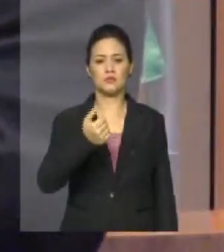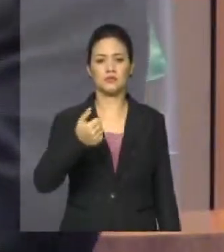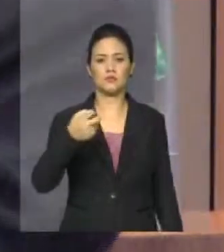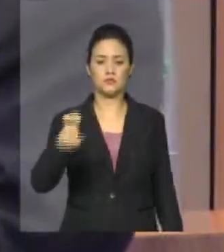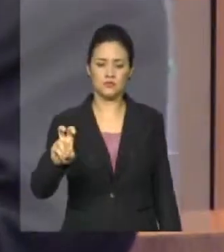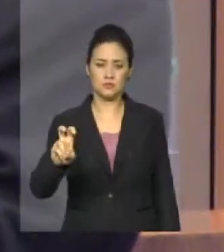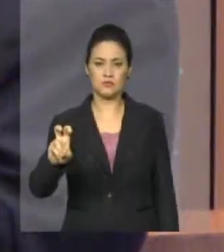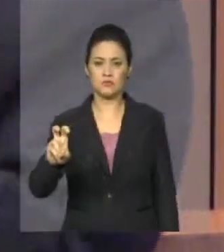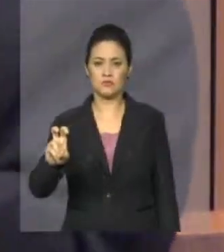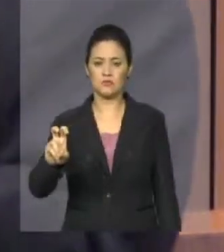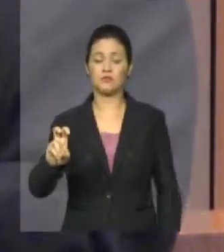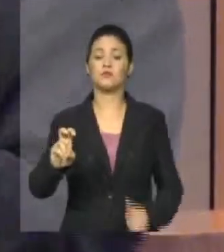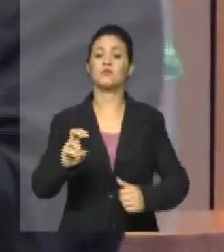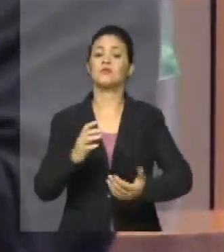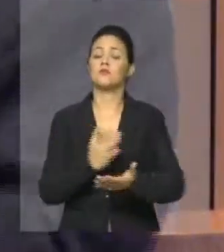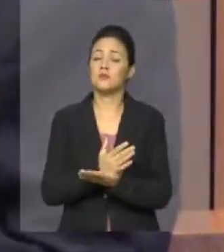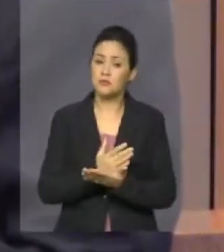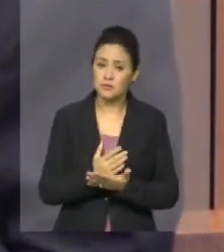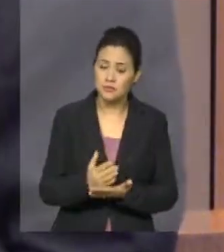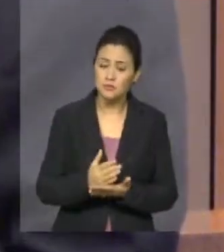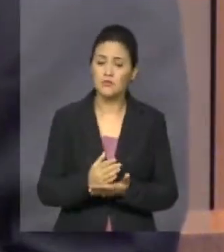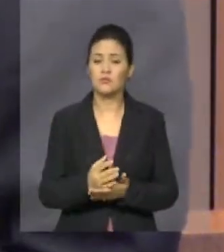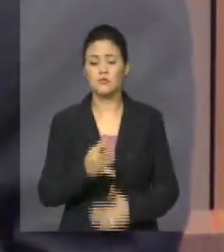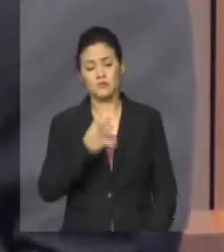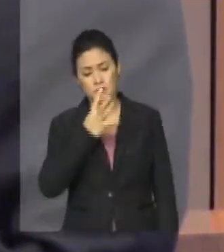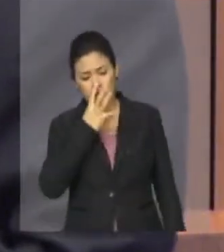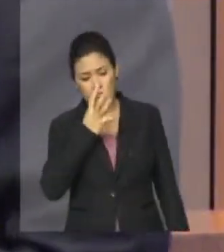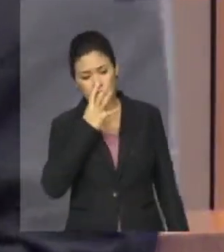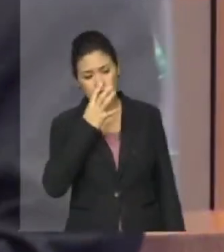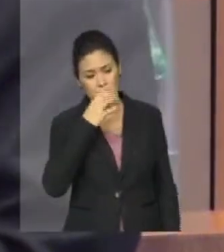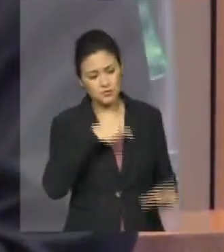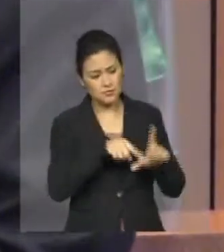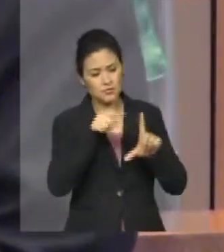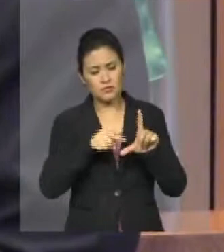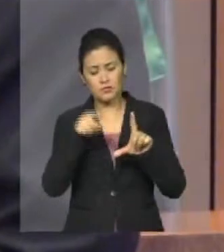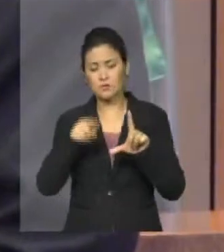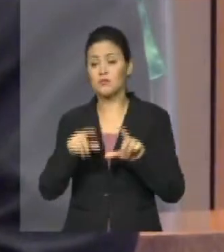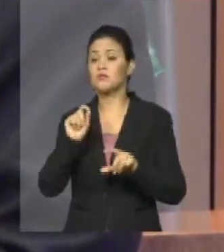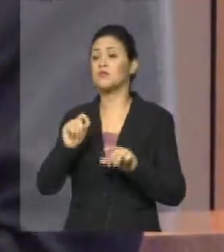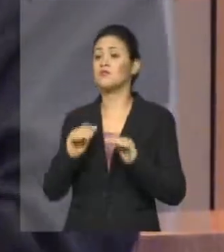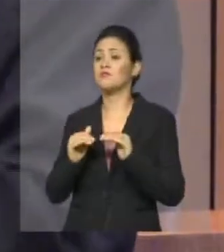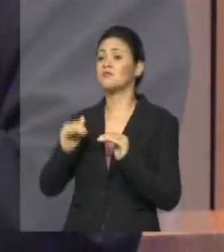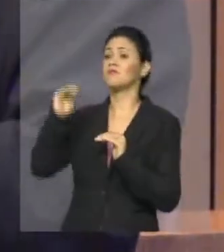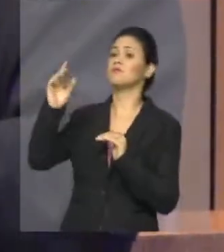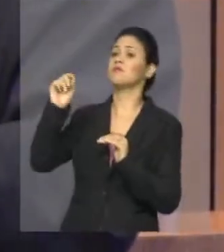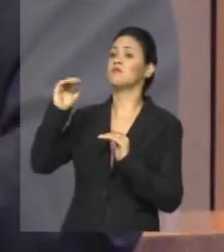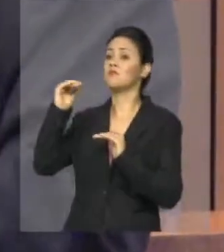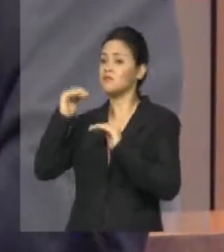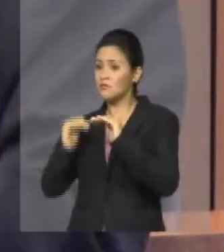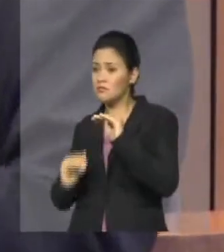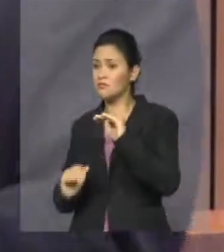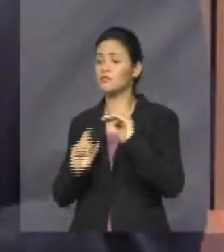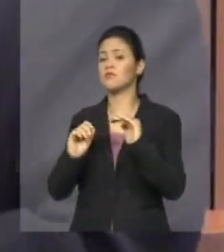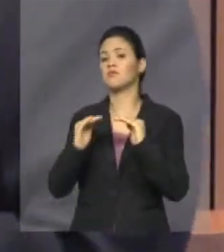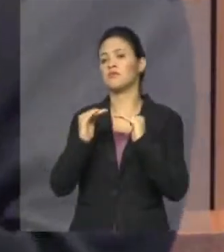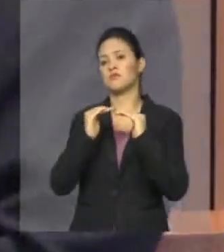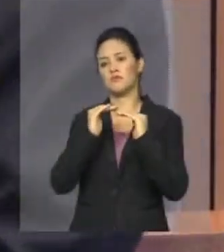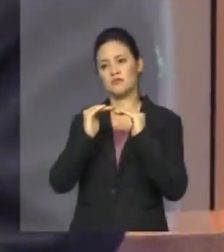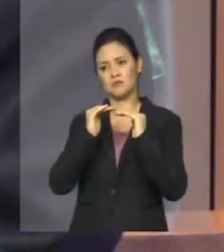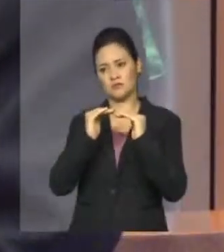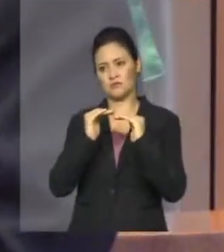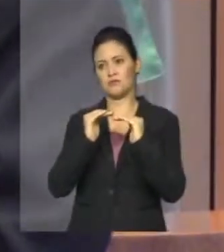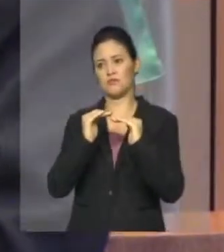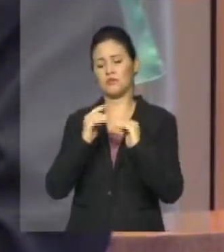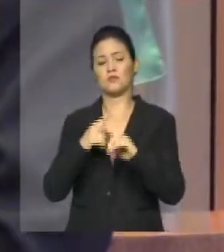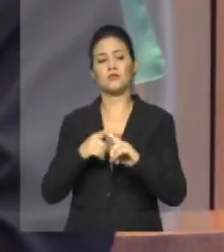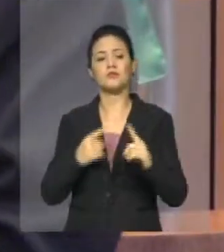do quantitativo, o que foi mais, o que foi menos, e o que estabilizou. Mas comparar o que não existe,